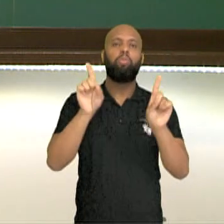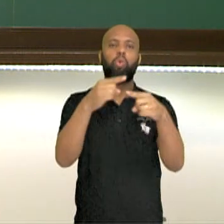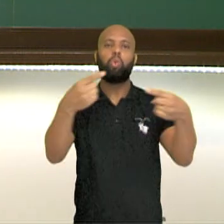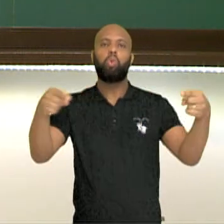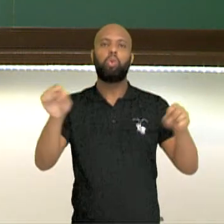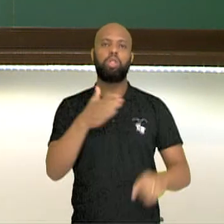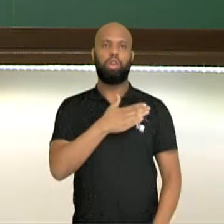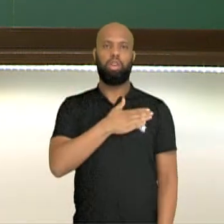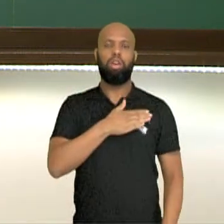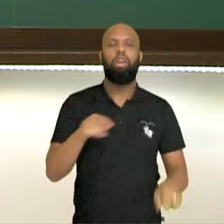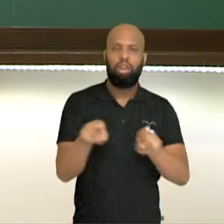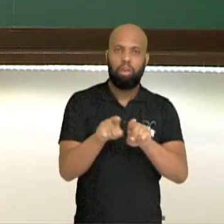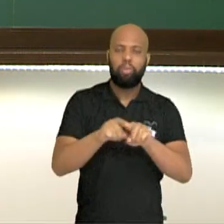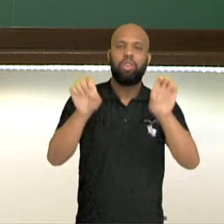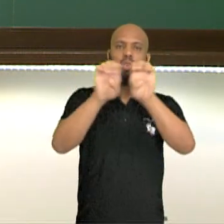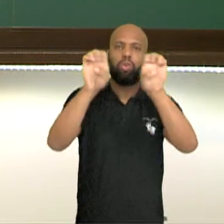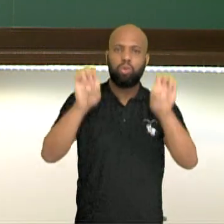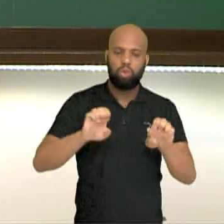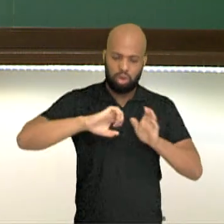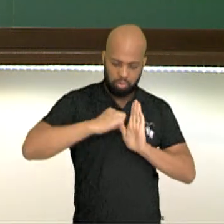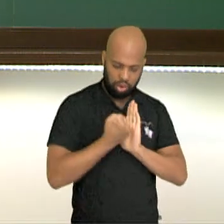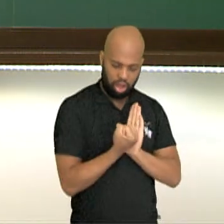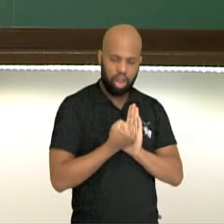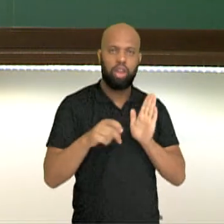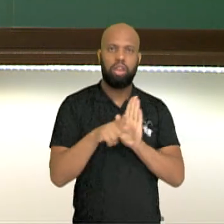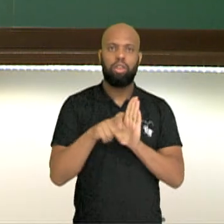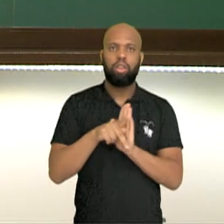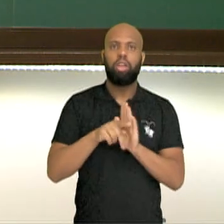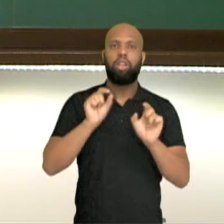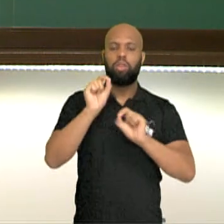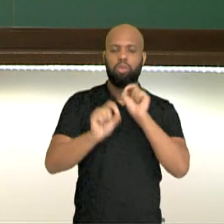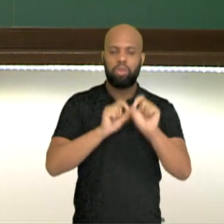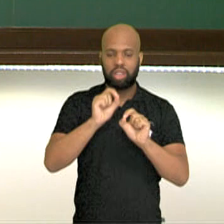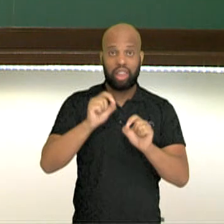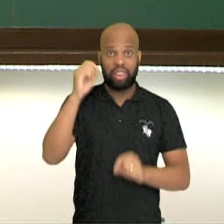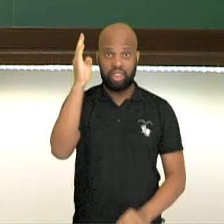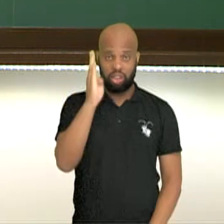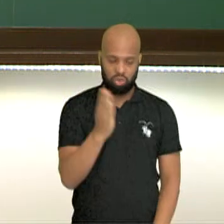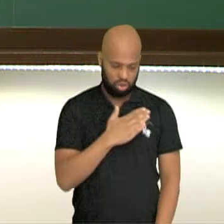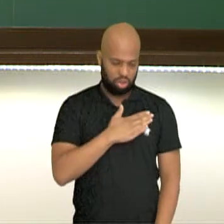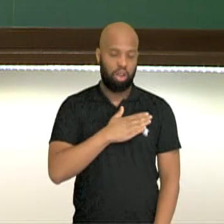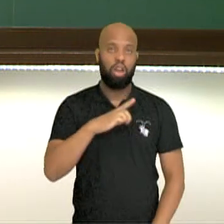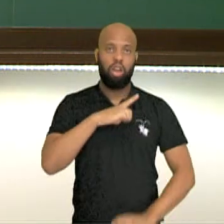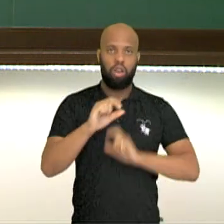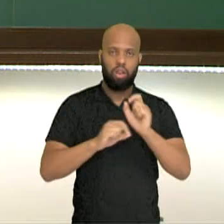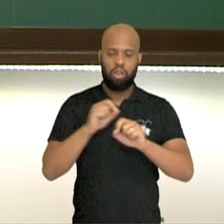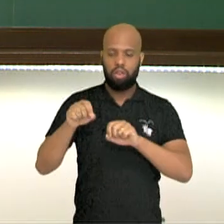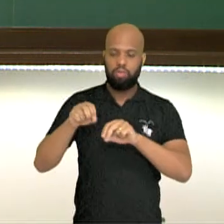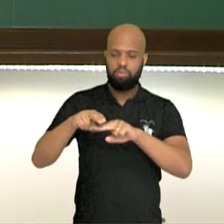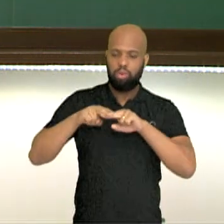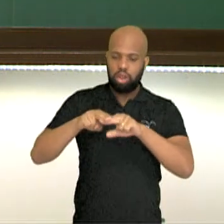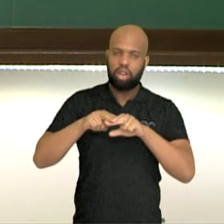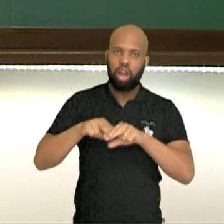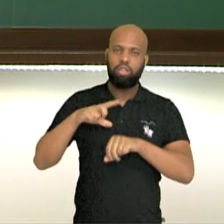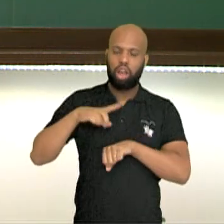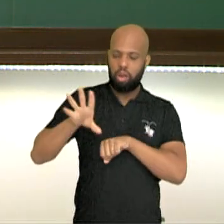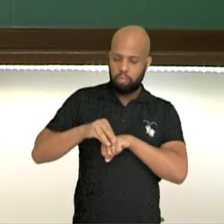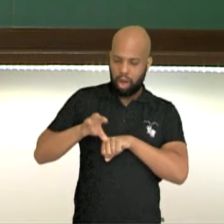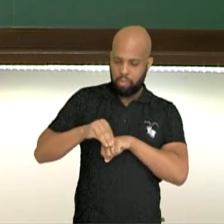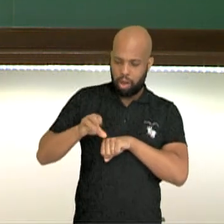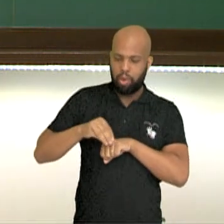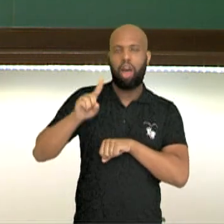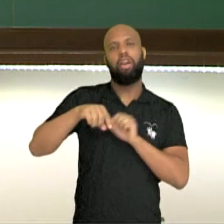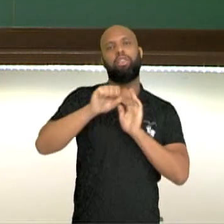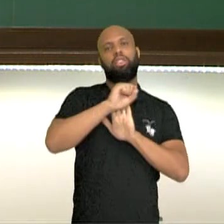nossa, digamos, simbólica dos nossos símbolos nacionais, vem de um acúmulo ali do conhecimento positivista do